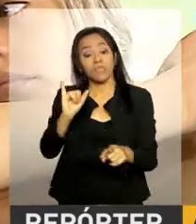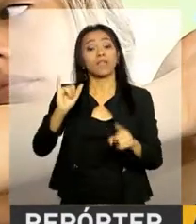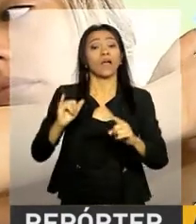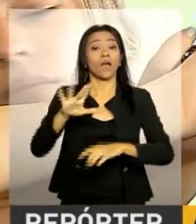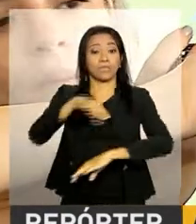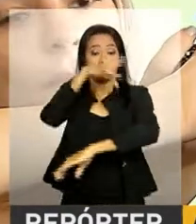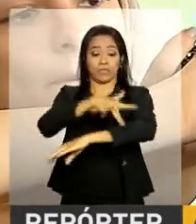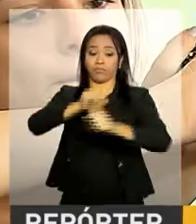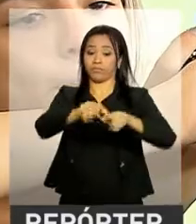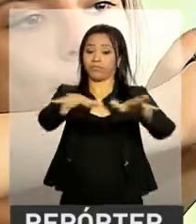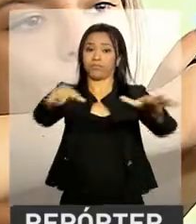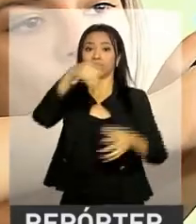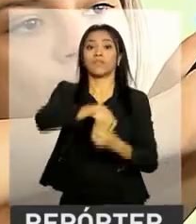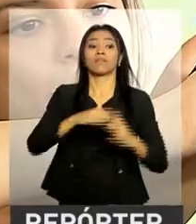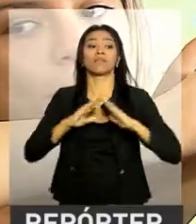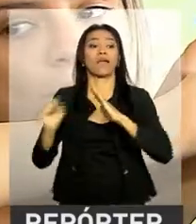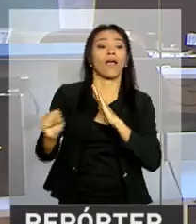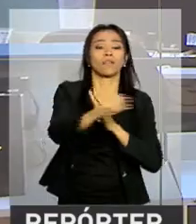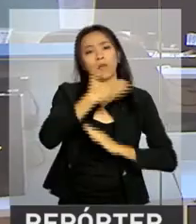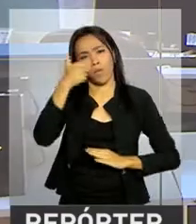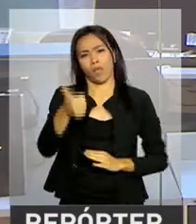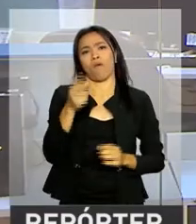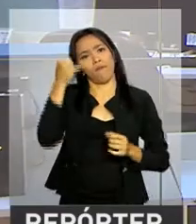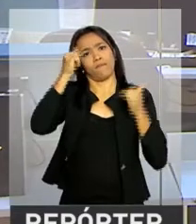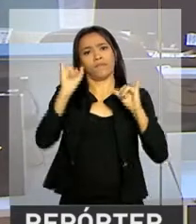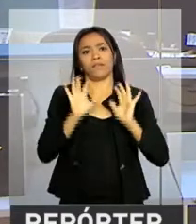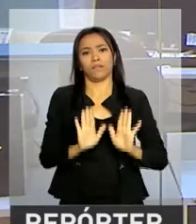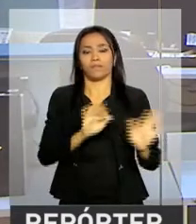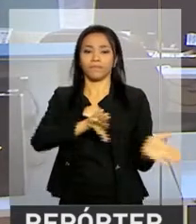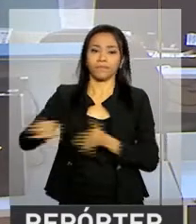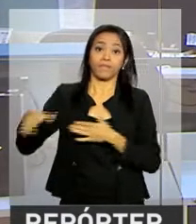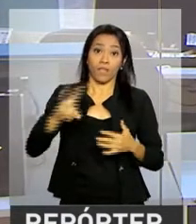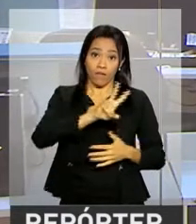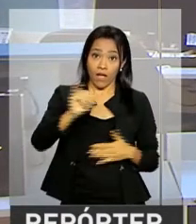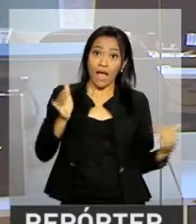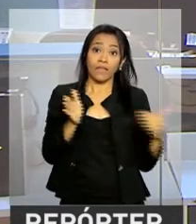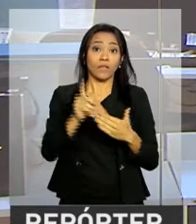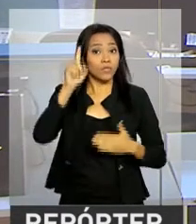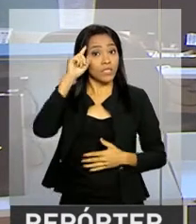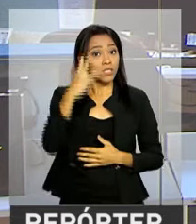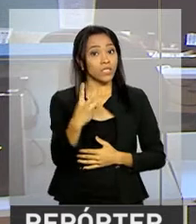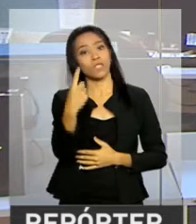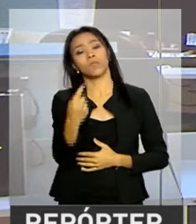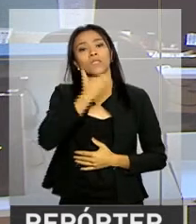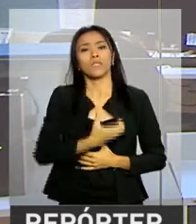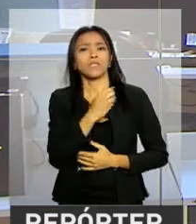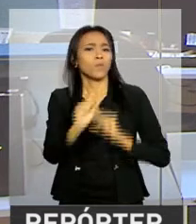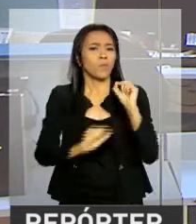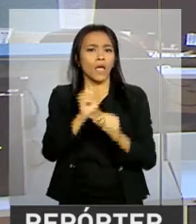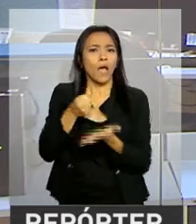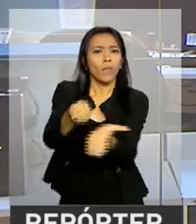porque hoje é a melhor forma de prevenção e olha vai até o dia 31 de dezembro o prazo para quem quiser apoiar